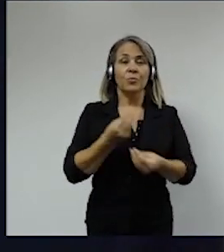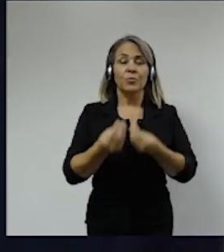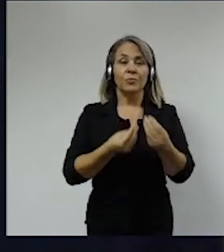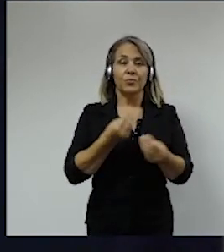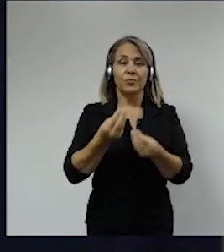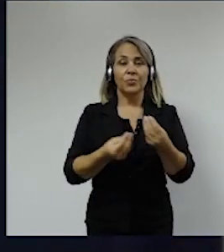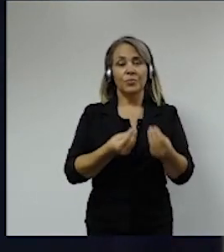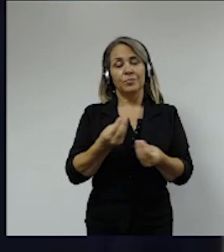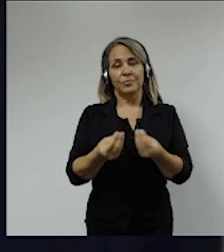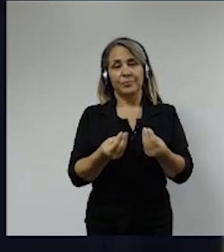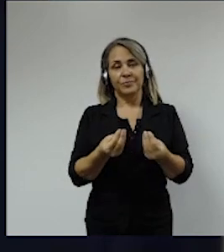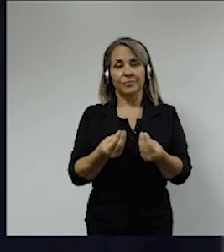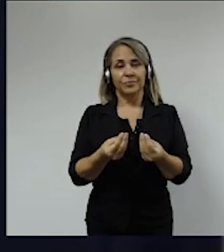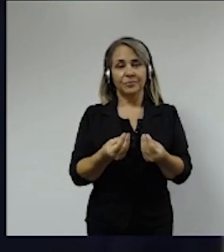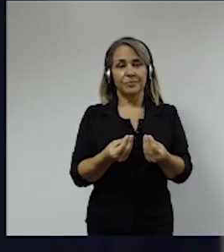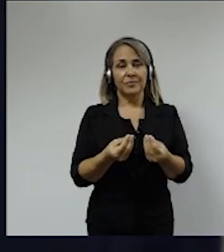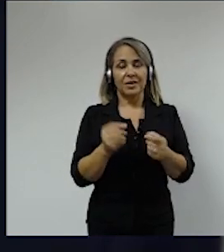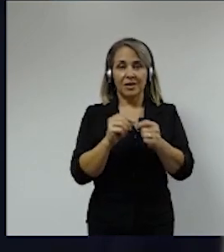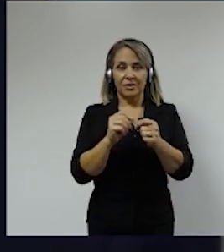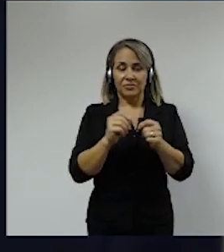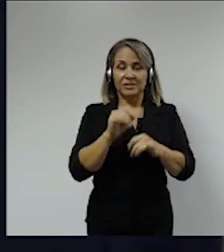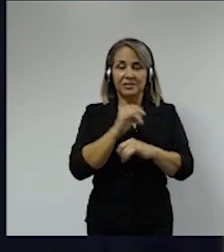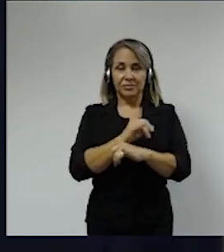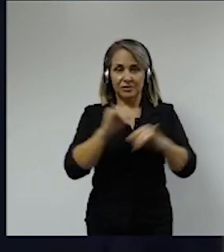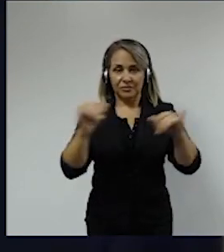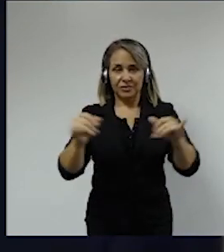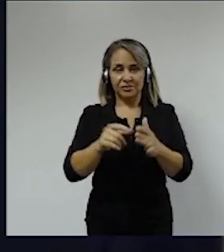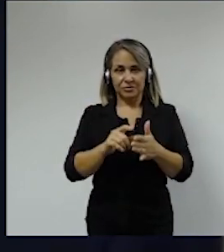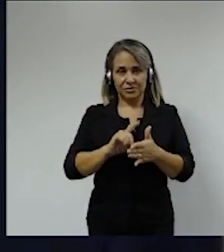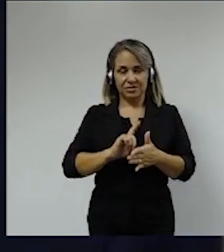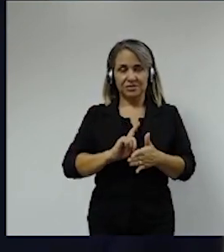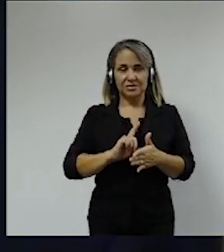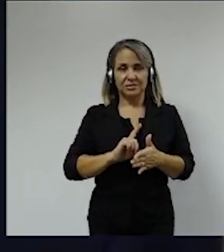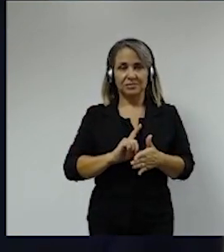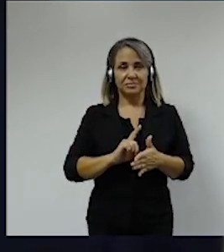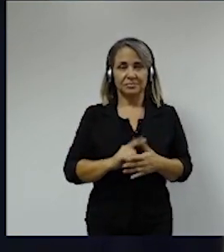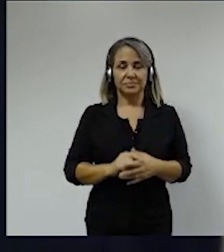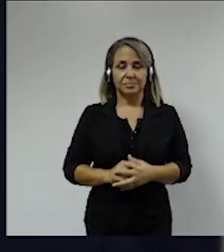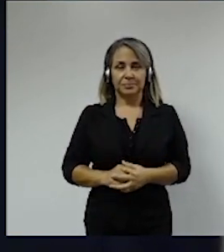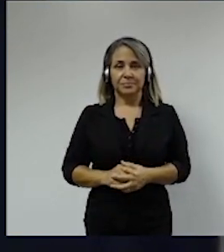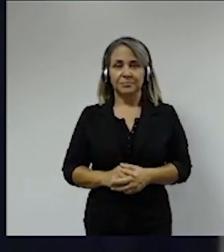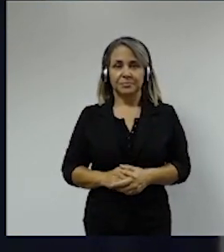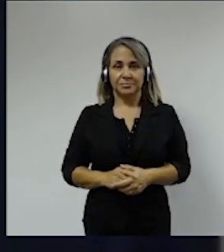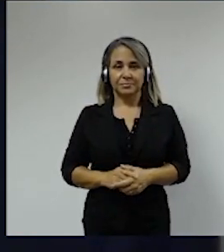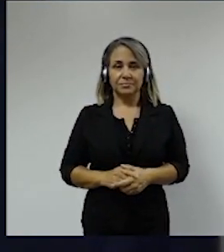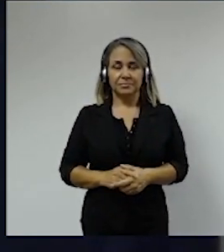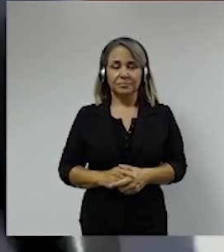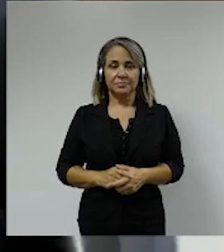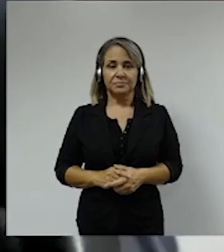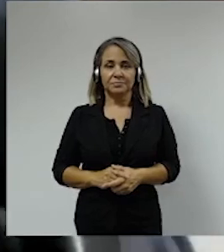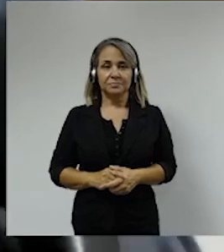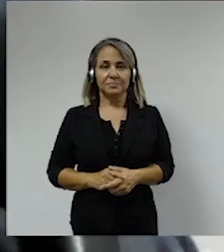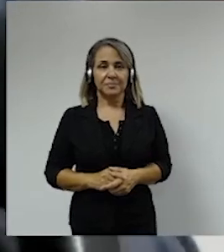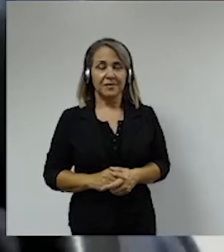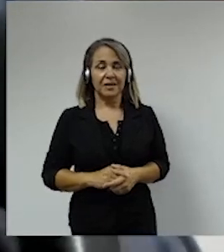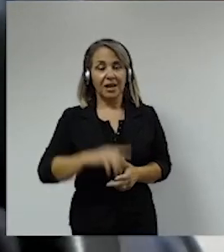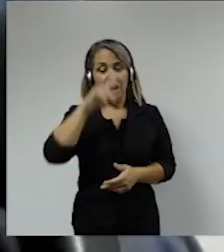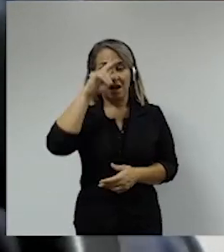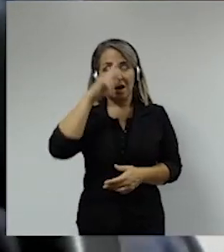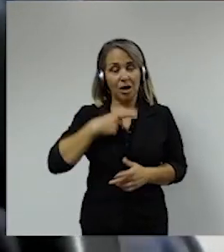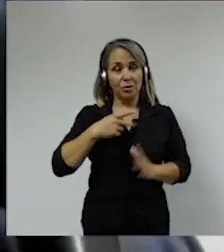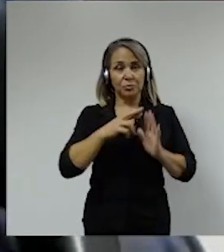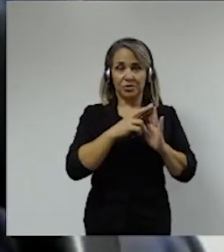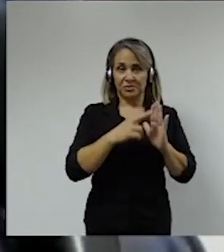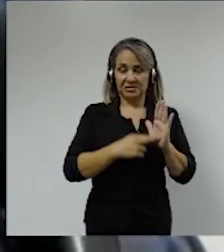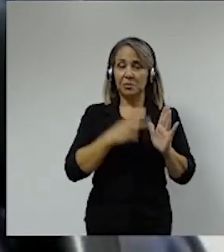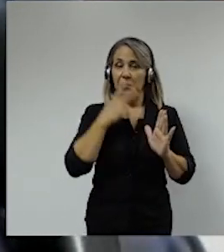de fazer um aviso aos navegantes, por assim dizer, né? A autorregulação me parece